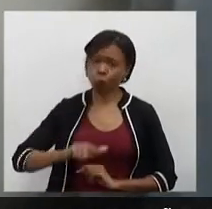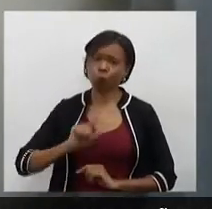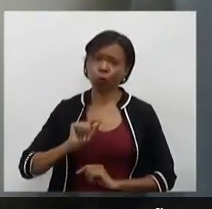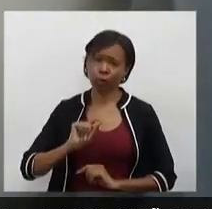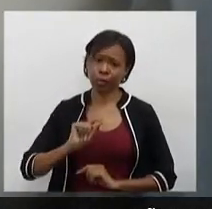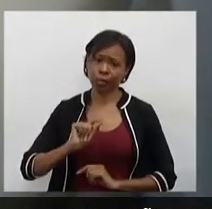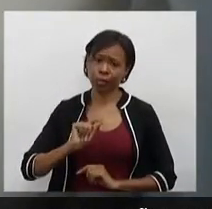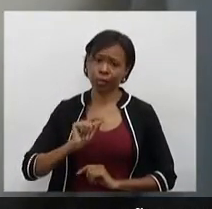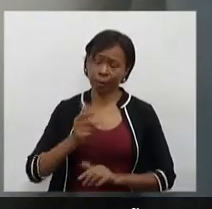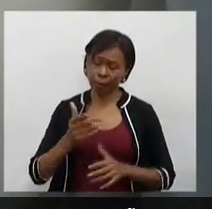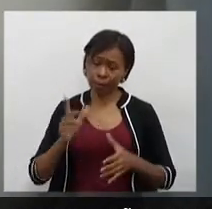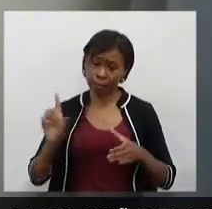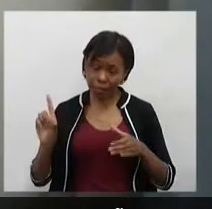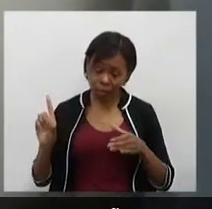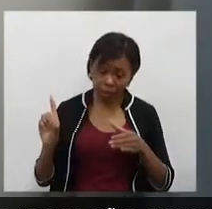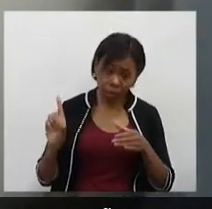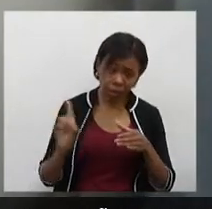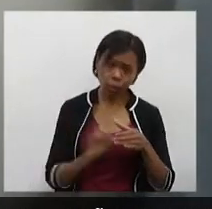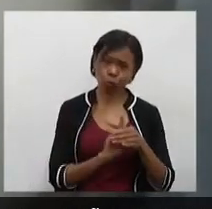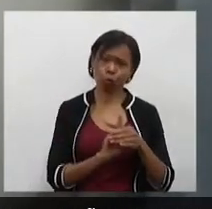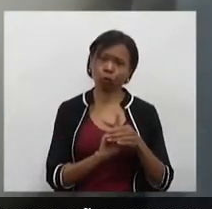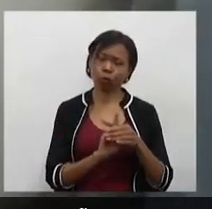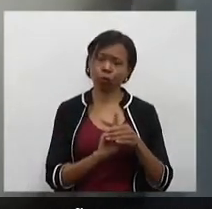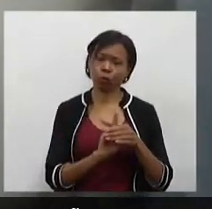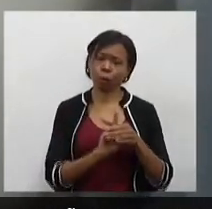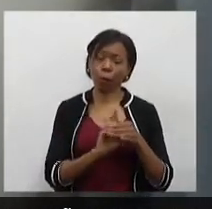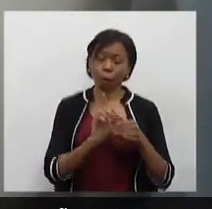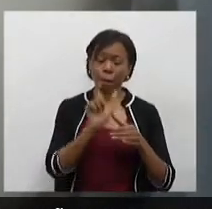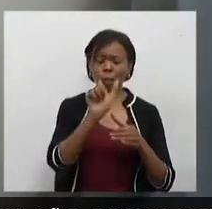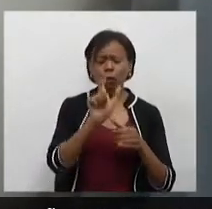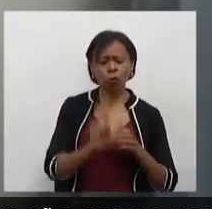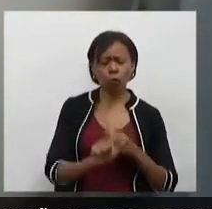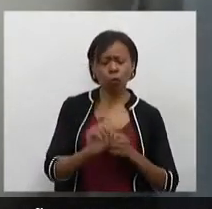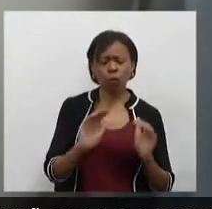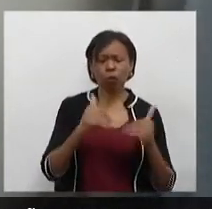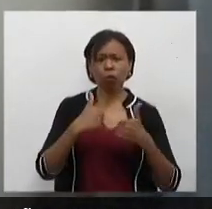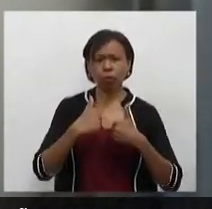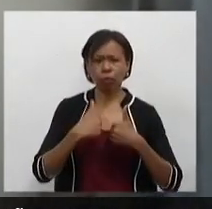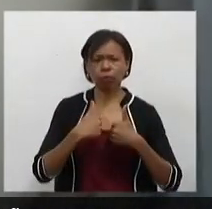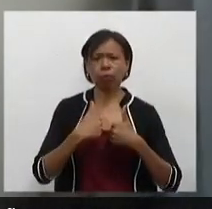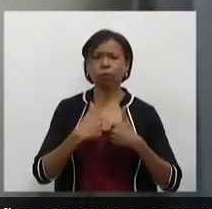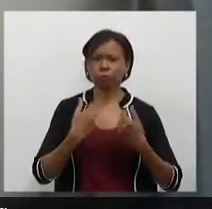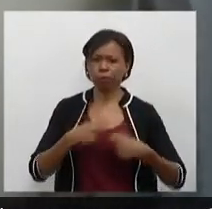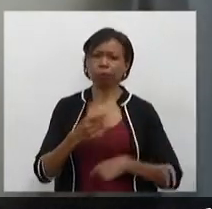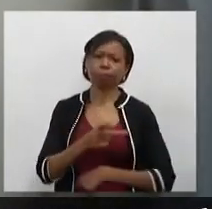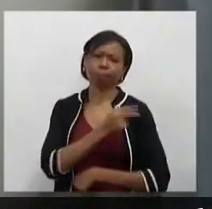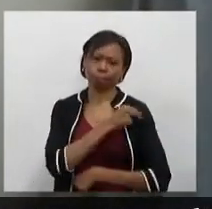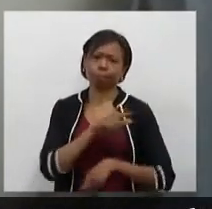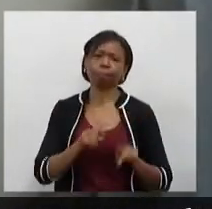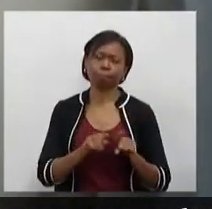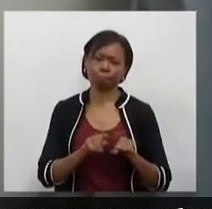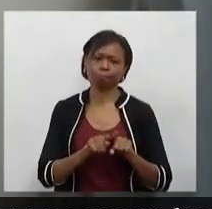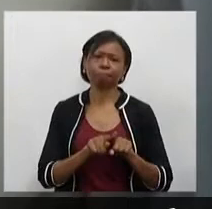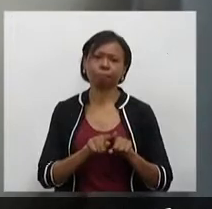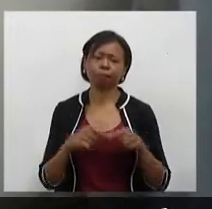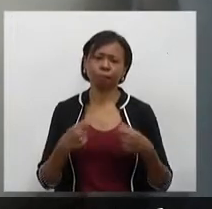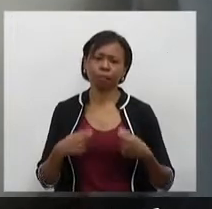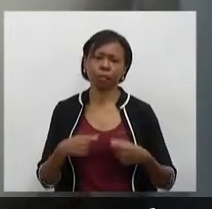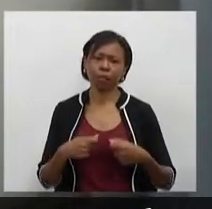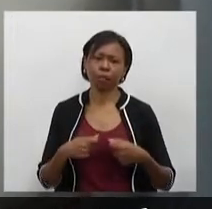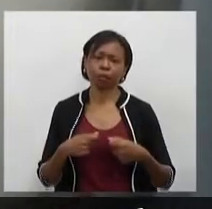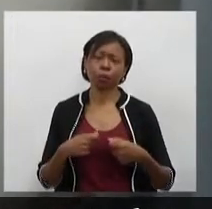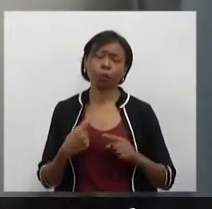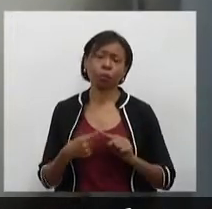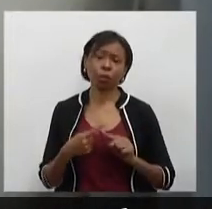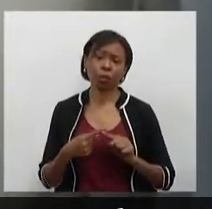inclusão dos autistas nessa vacinação é mesmo com a finalidade de contribuir um pouquinho